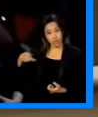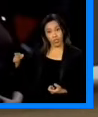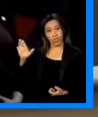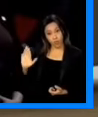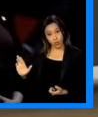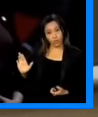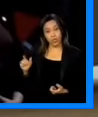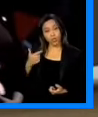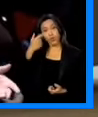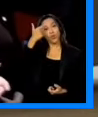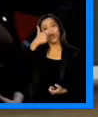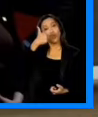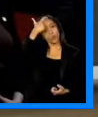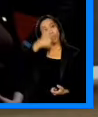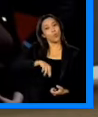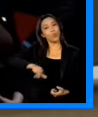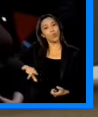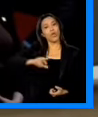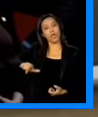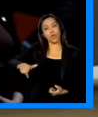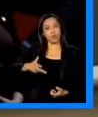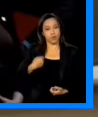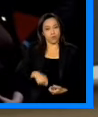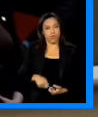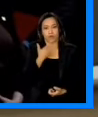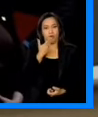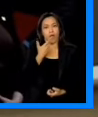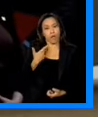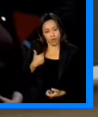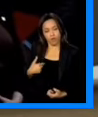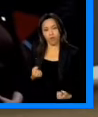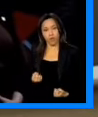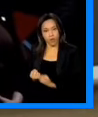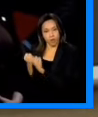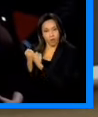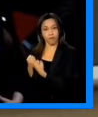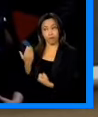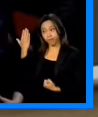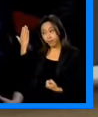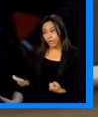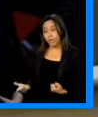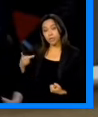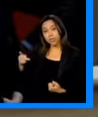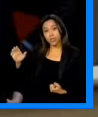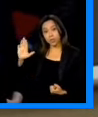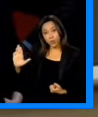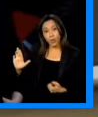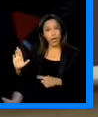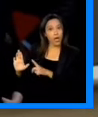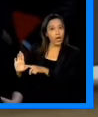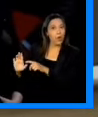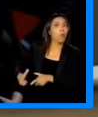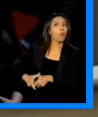sou eu que preciso falar, mas eu vou ajudar nesse sentido, que o presidente Lula talvez seja o maior catalisador no